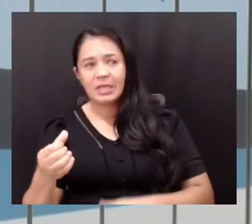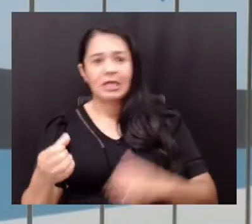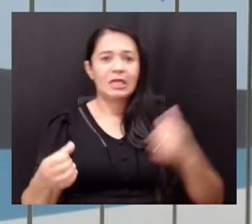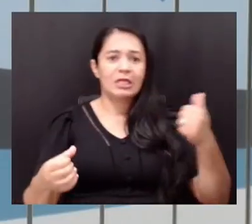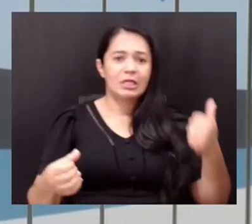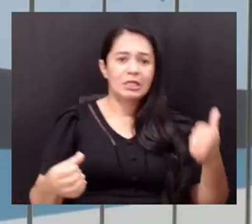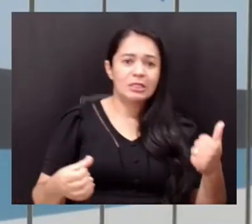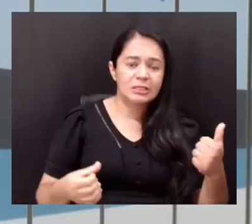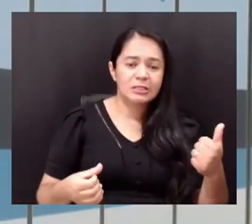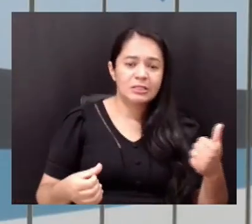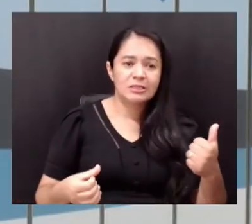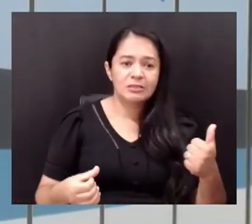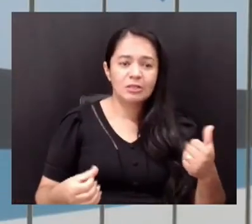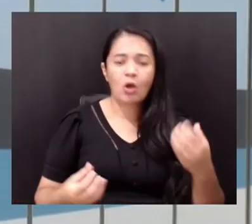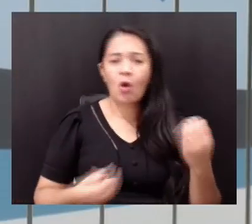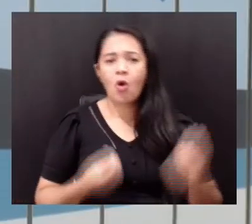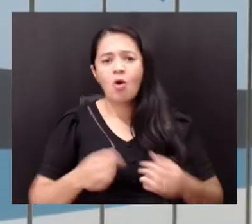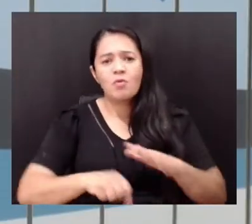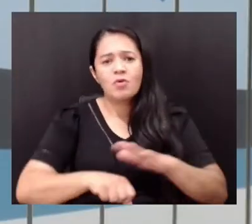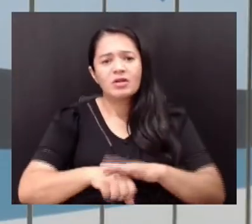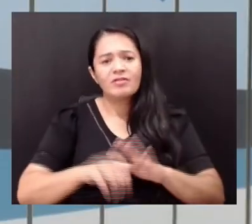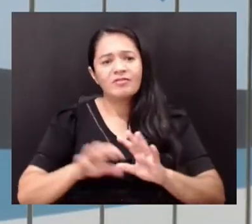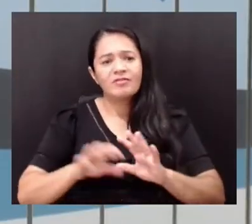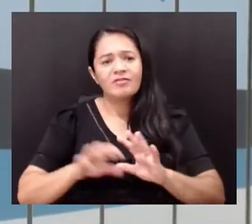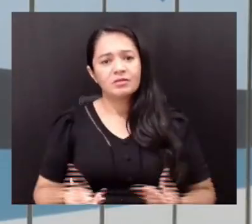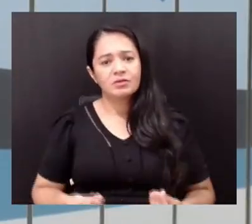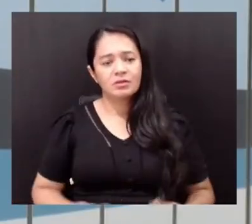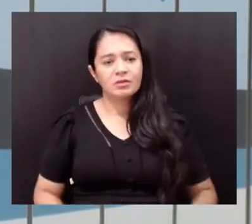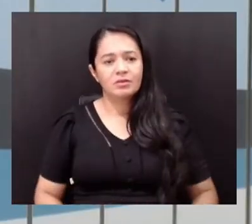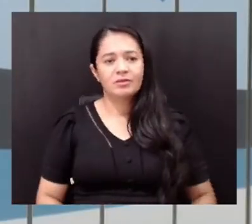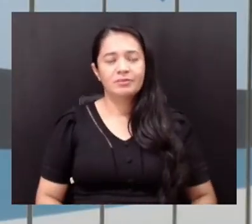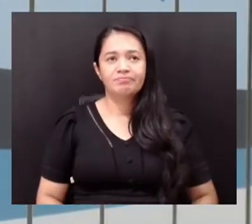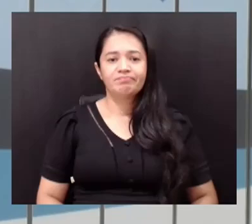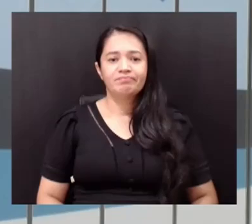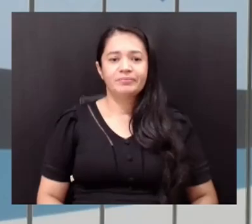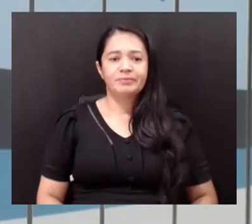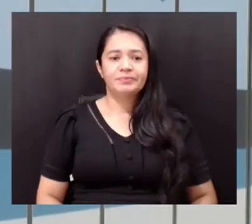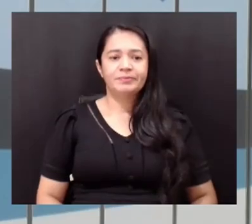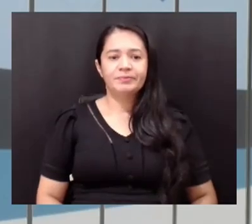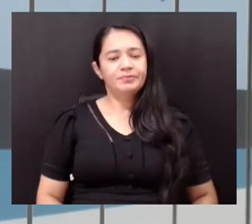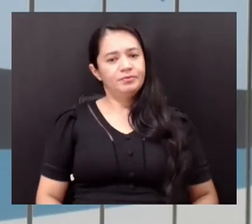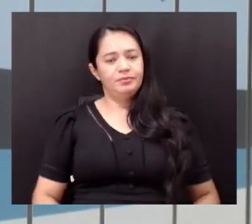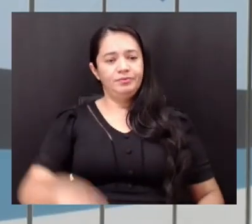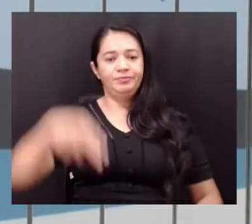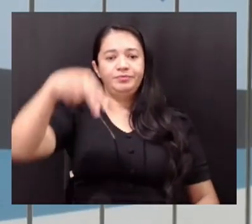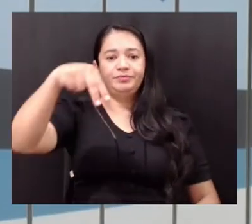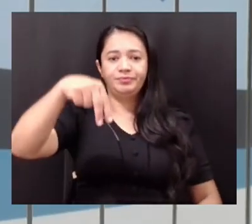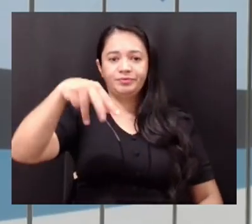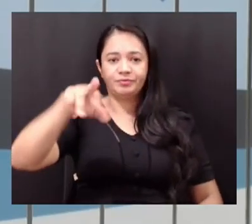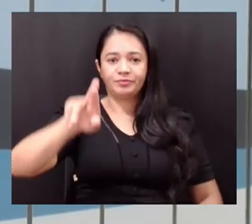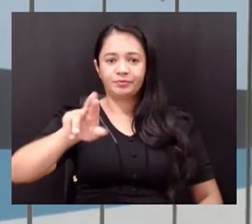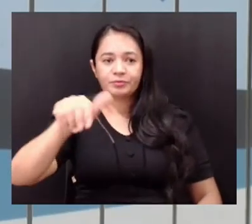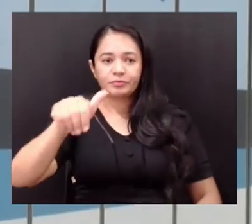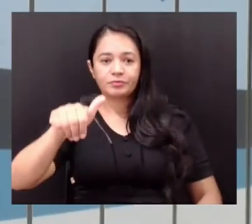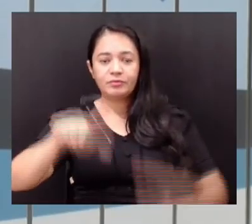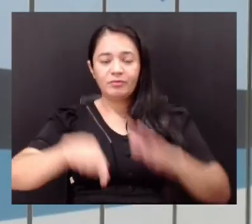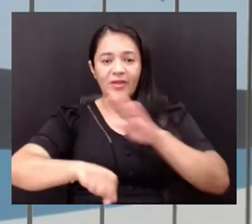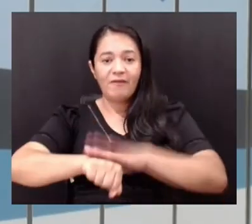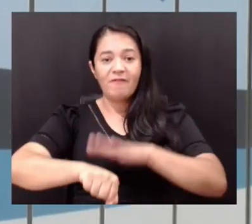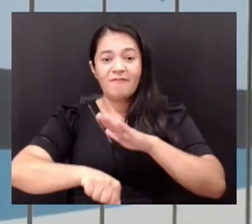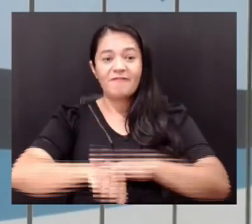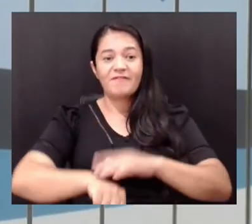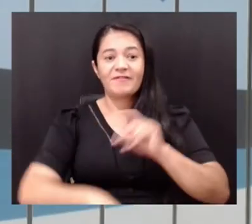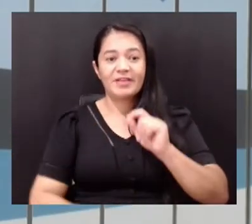fazer todo esse ajuste? Uma das coisas que a NR1 vem E uma das coisas que é recomendado